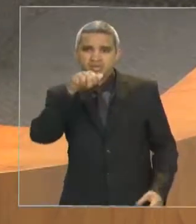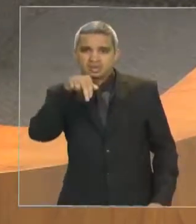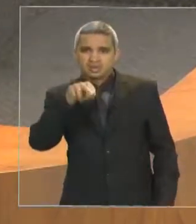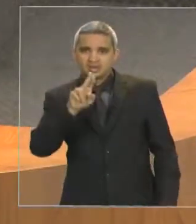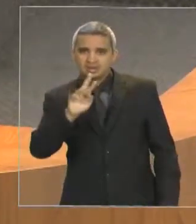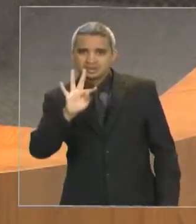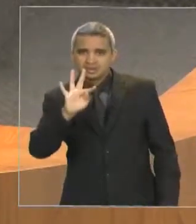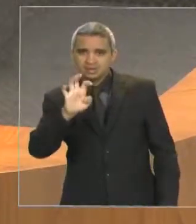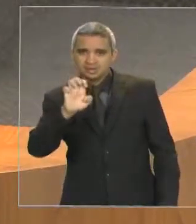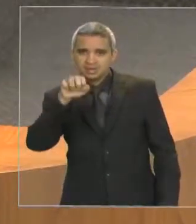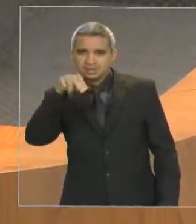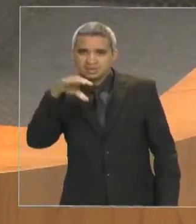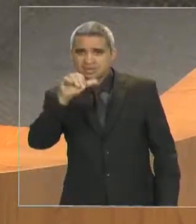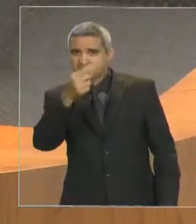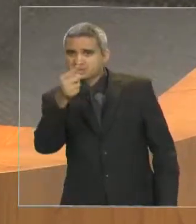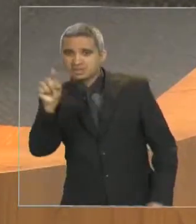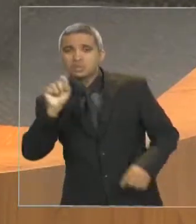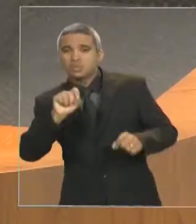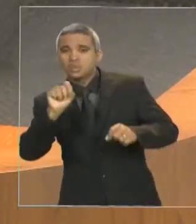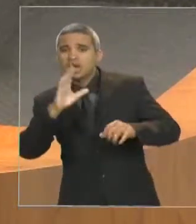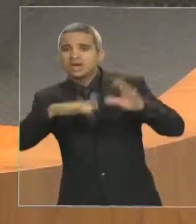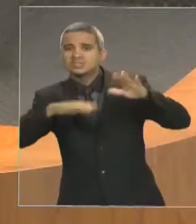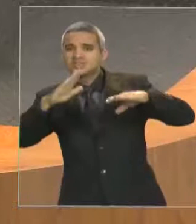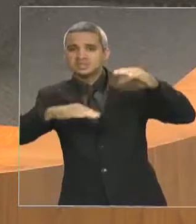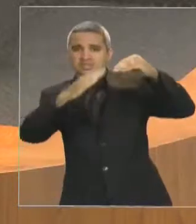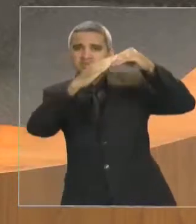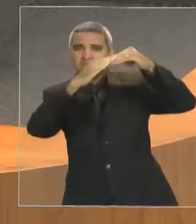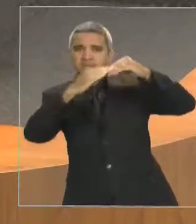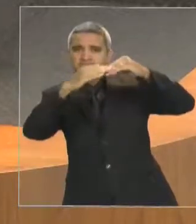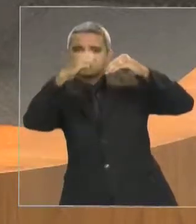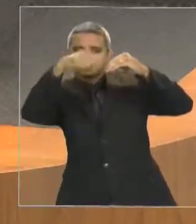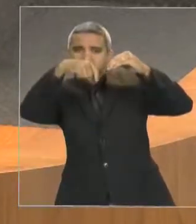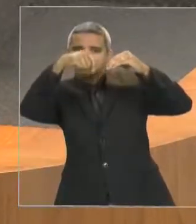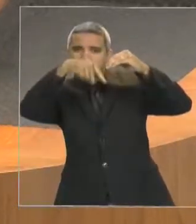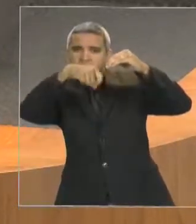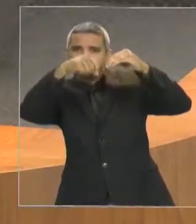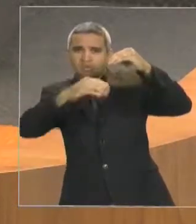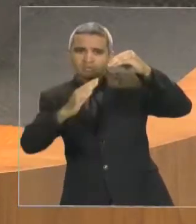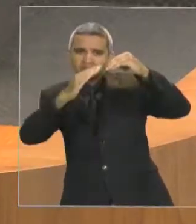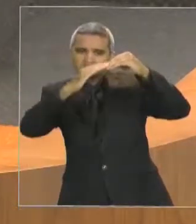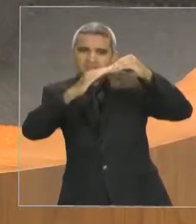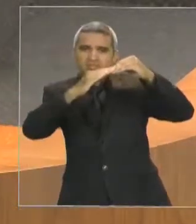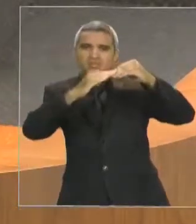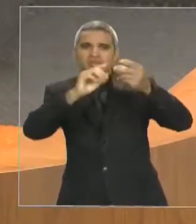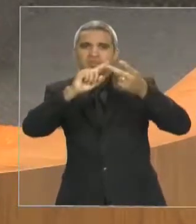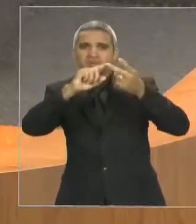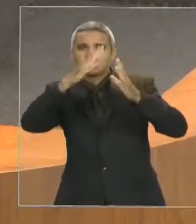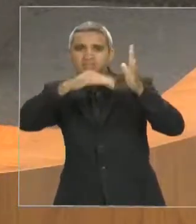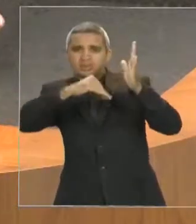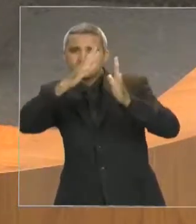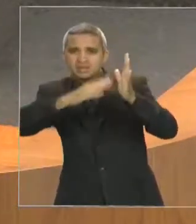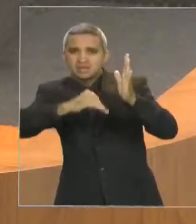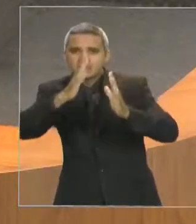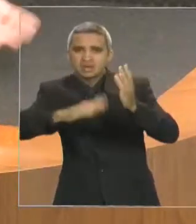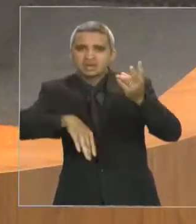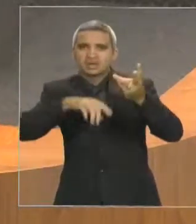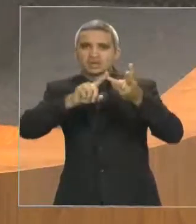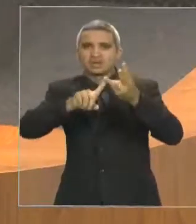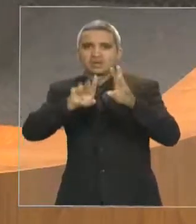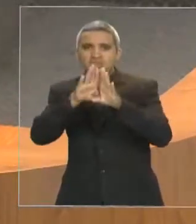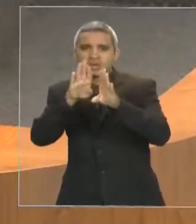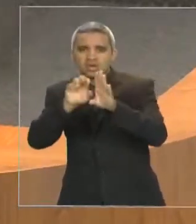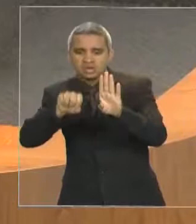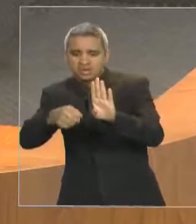consertar uma goteira, é consertar um trinco, consertar uma porta, pintar uma parede. Manutenção não é reforma nem